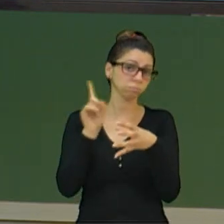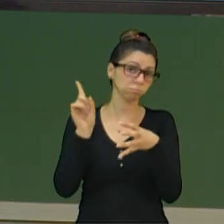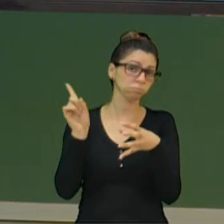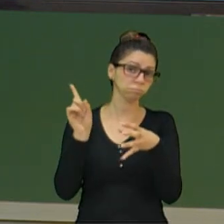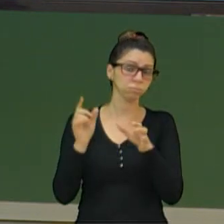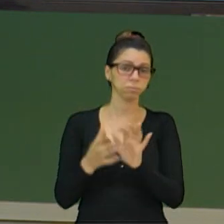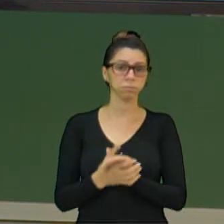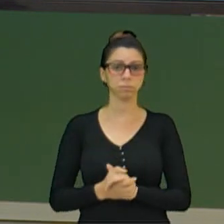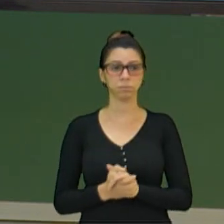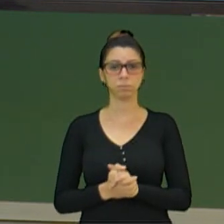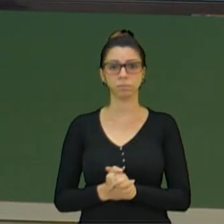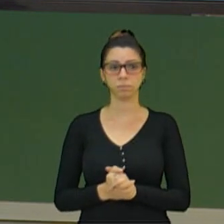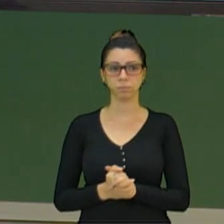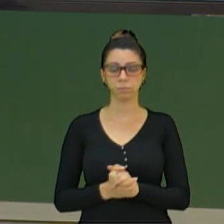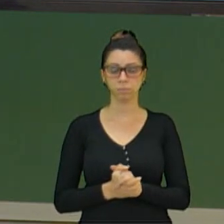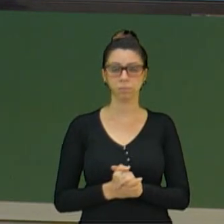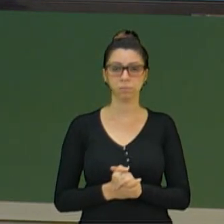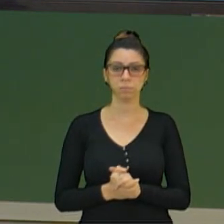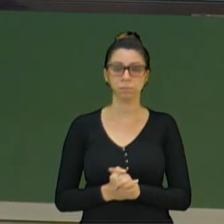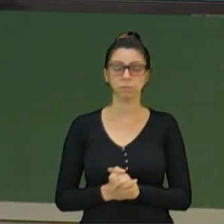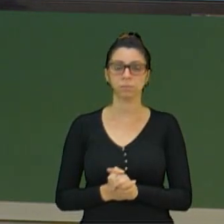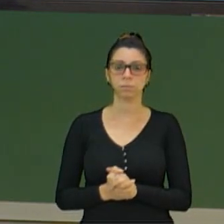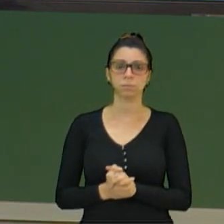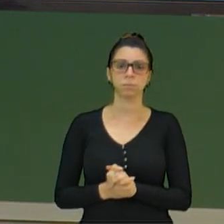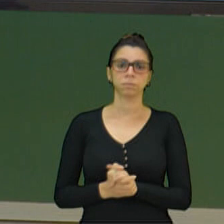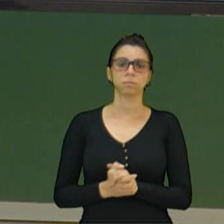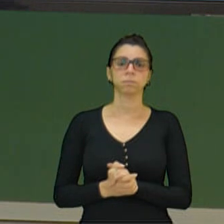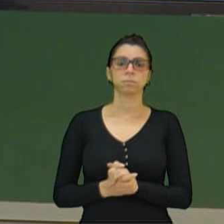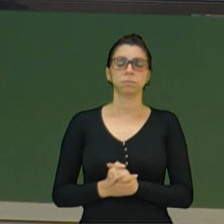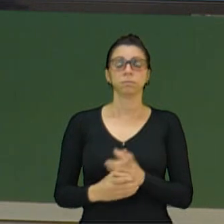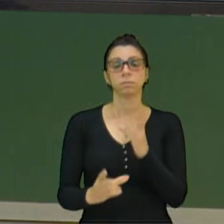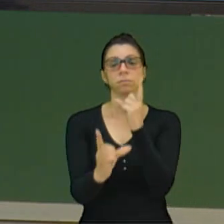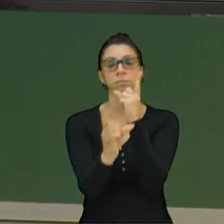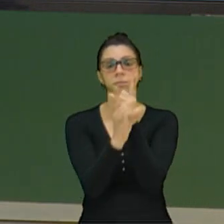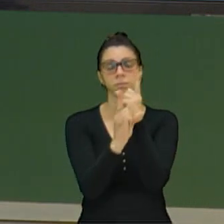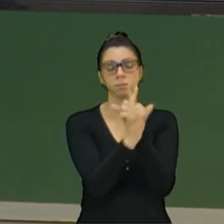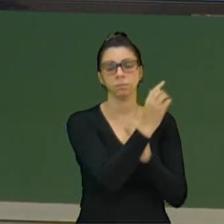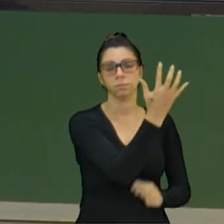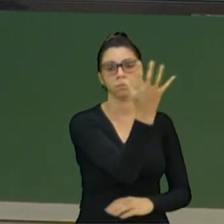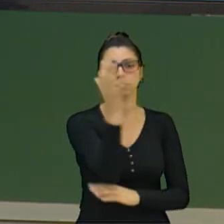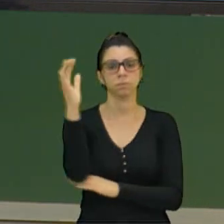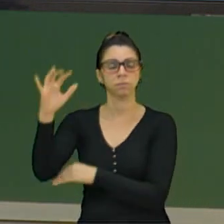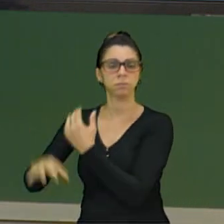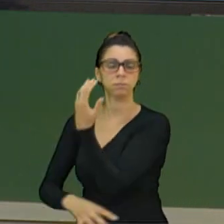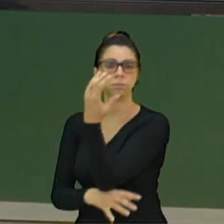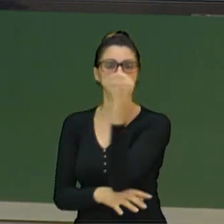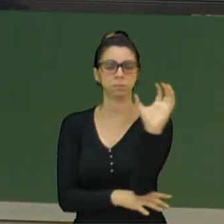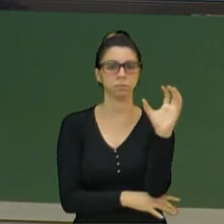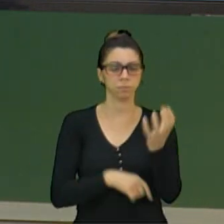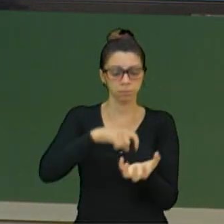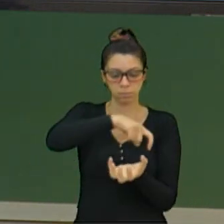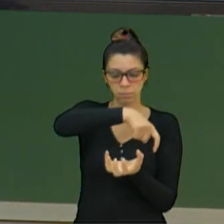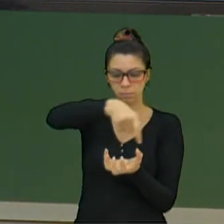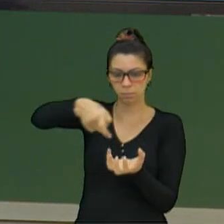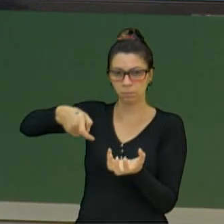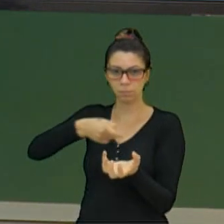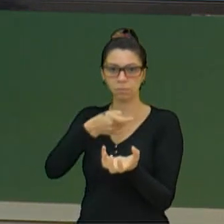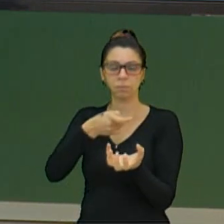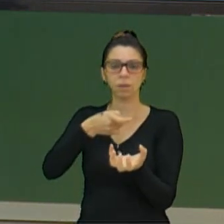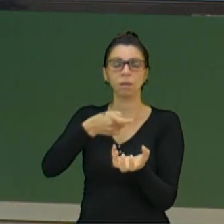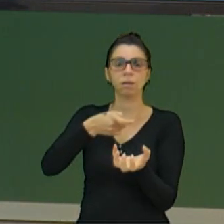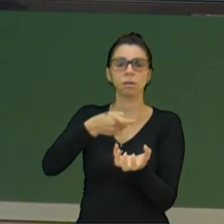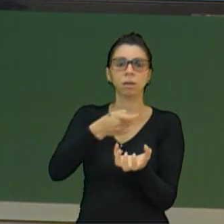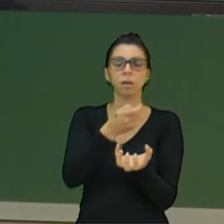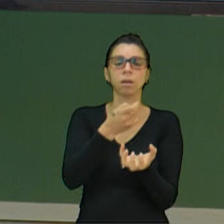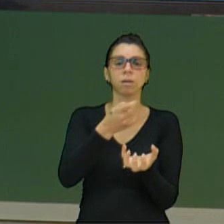Gnetophyta. Elas são encontradas geralmente em florestas tropicais e subtropicais. Então, elas já